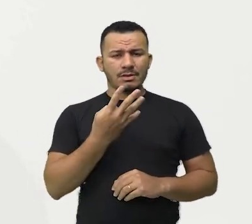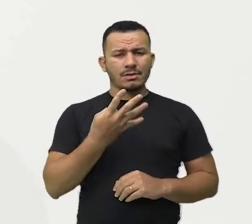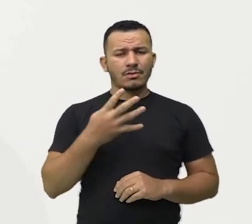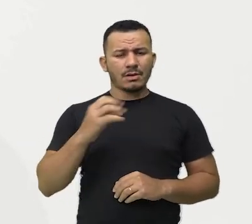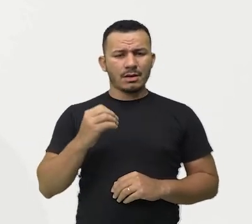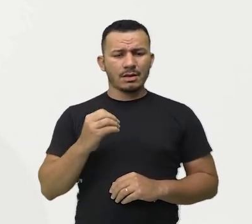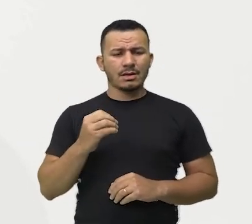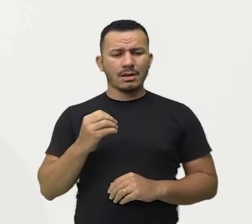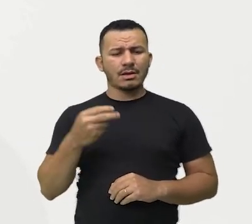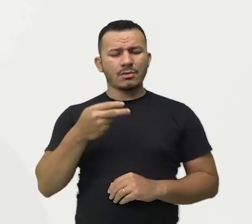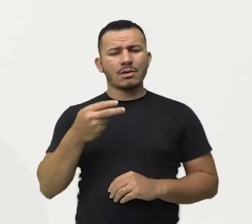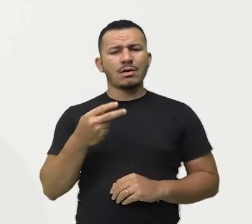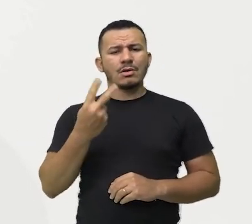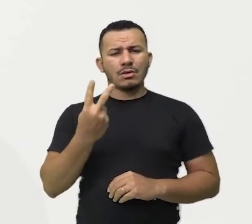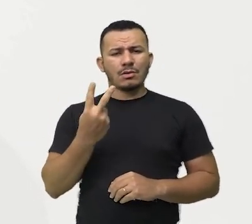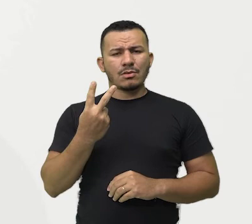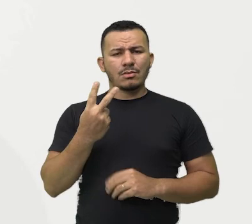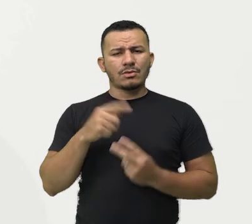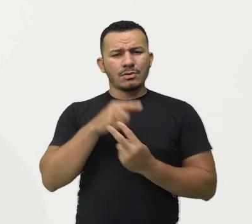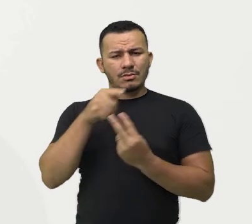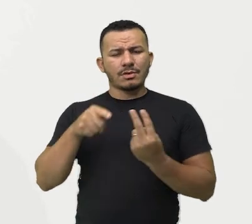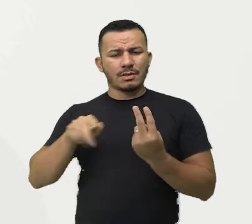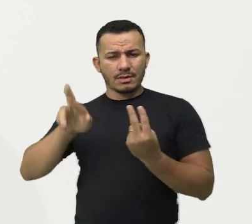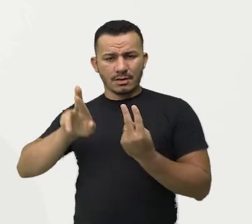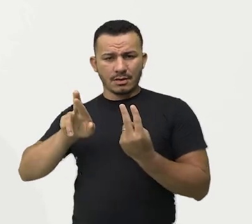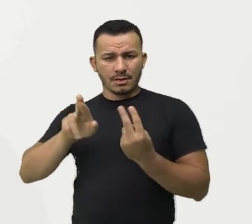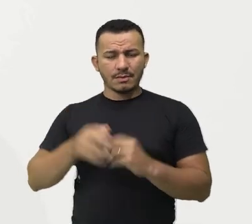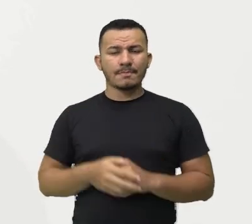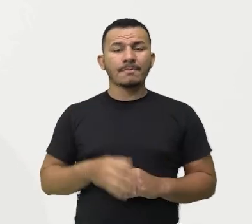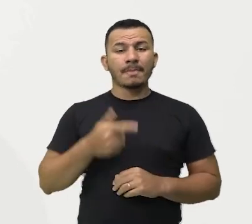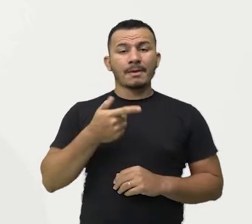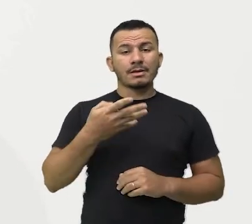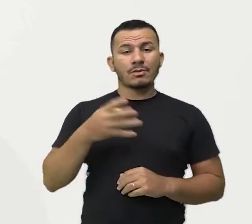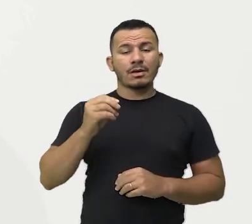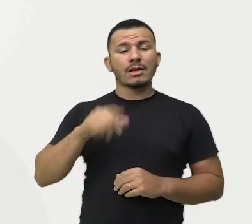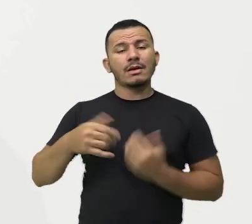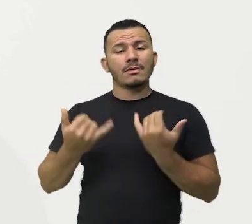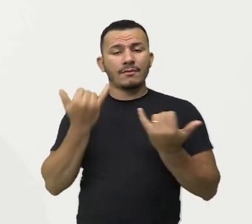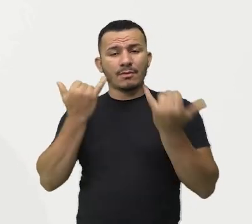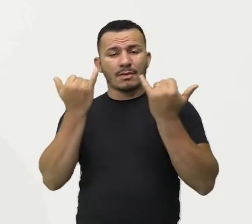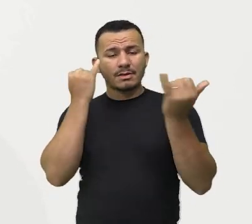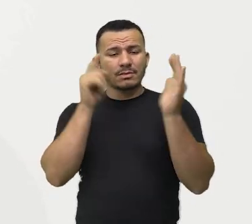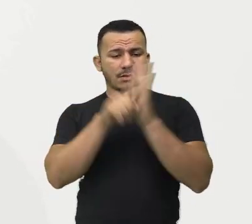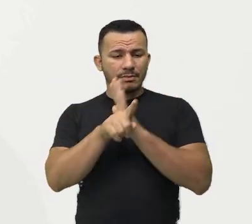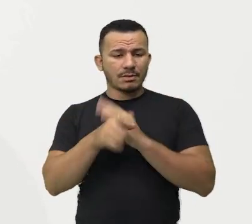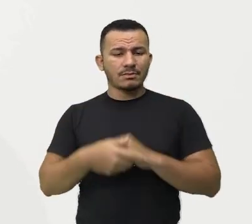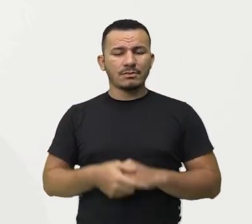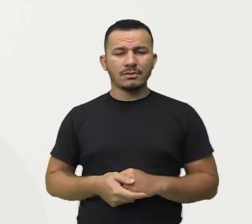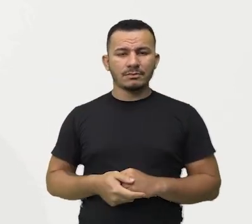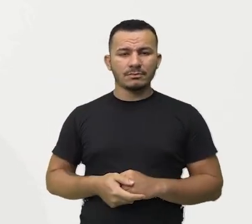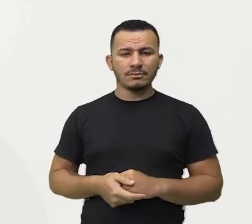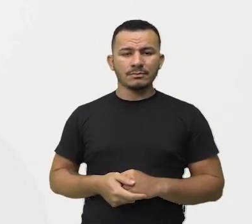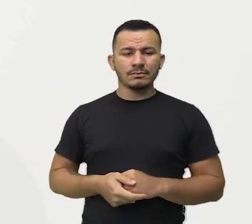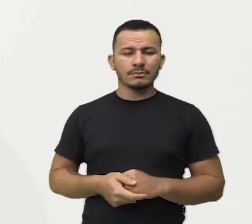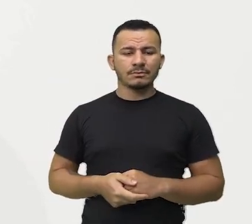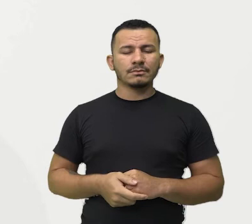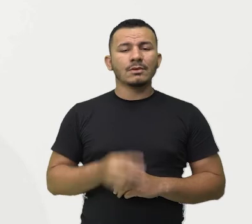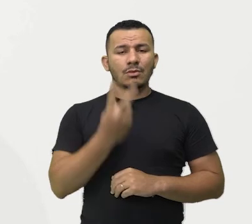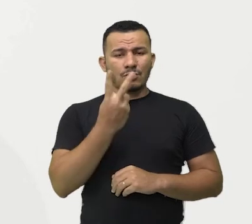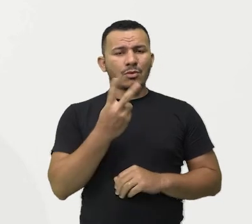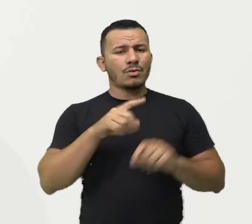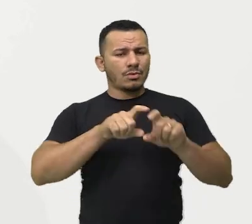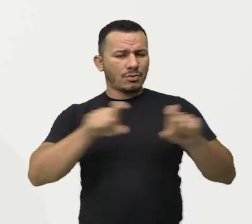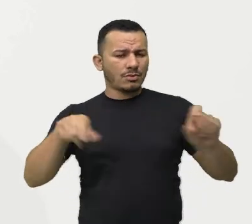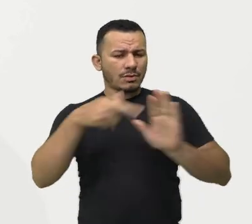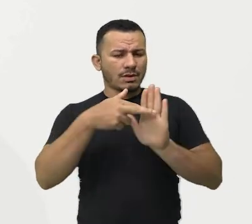aí, 240 igual a 2πr. Aqui, ó, olha o desenvolvimento, pessoal. 240 é o valor que a questão nos deu, tá bom? Aqui, ó, a questão já tinha